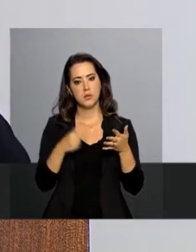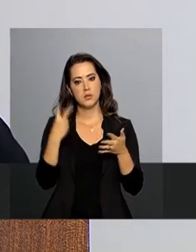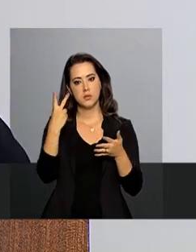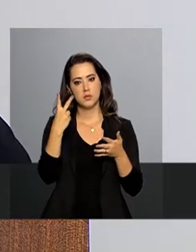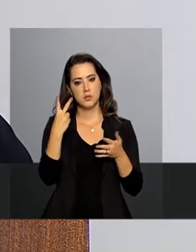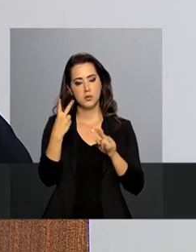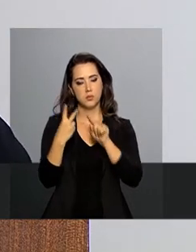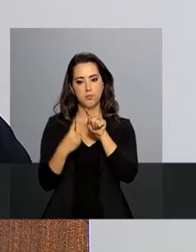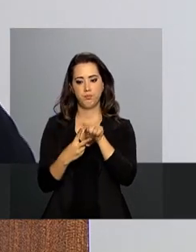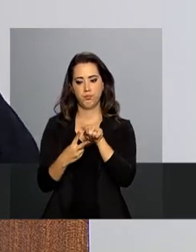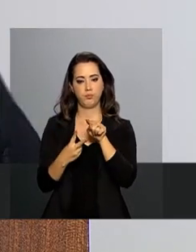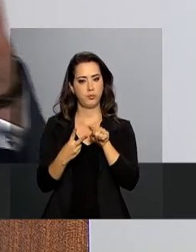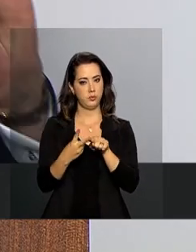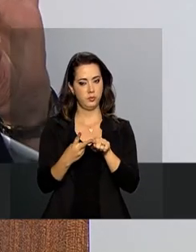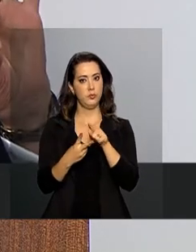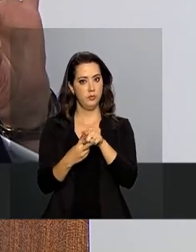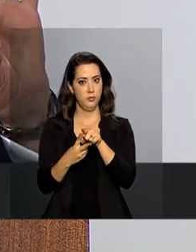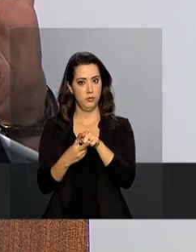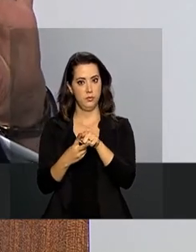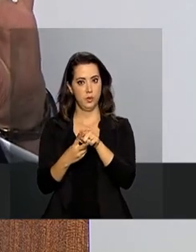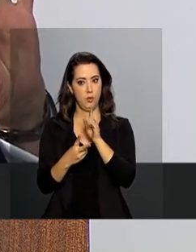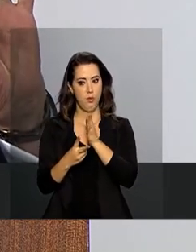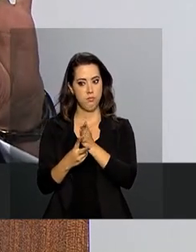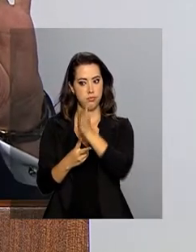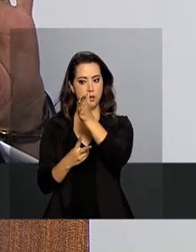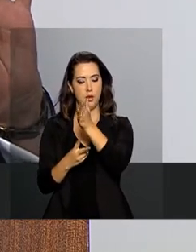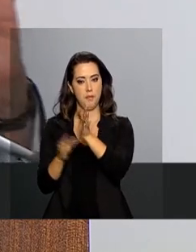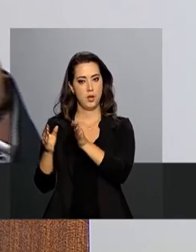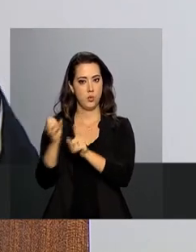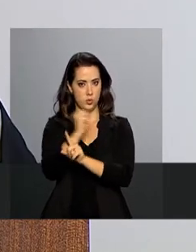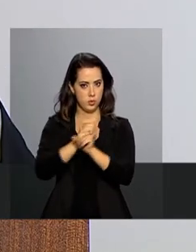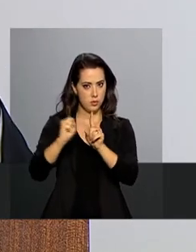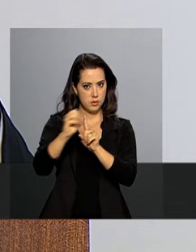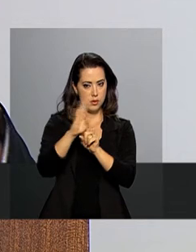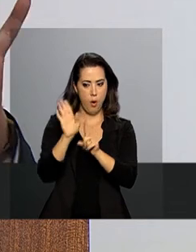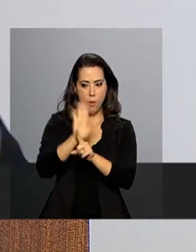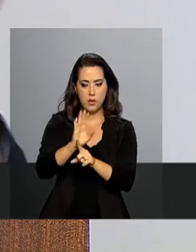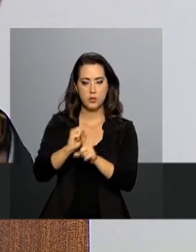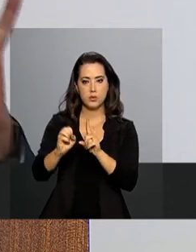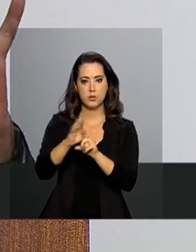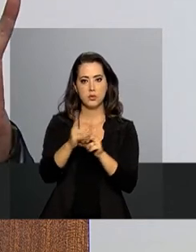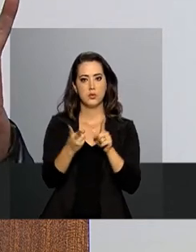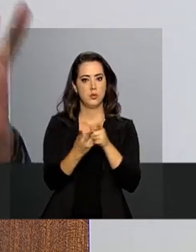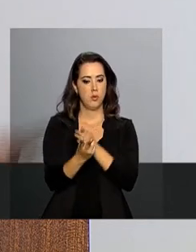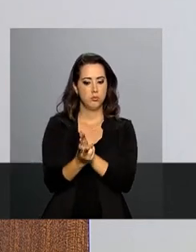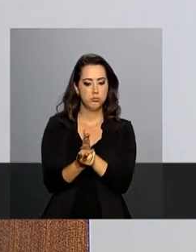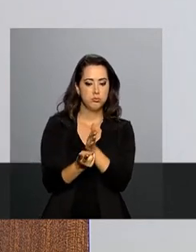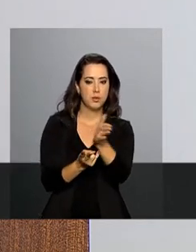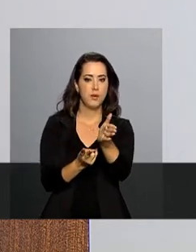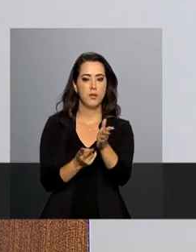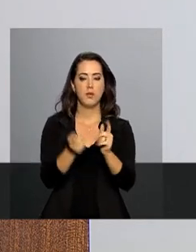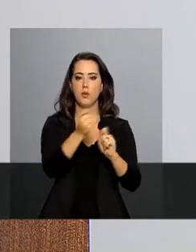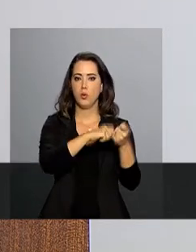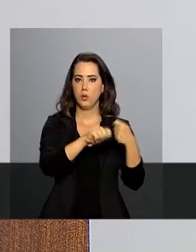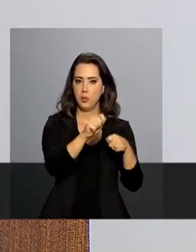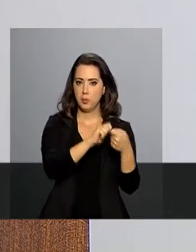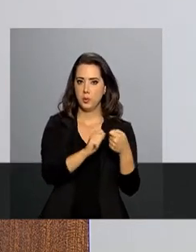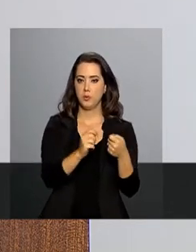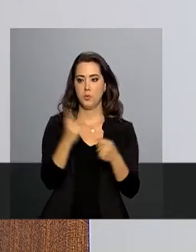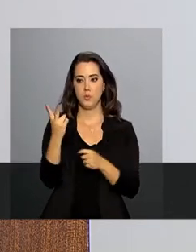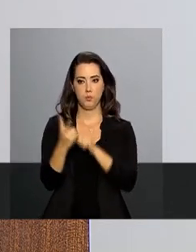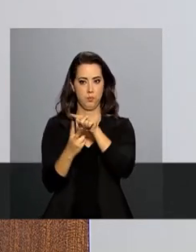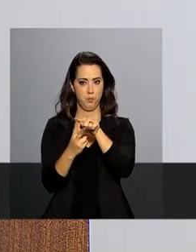duas vertentes uma uma vertente social outra uma vertente econômica a vertente social